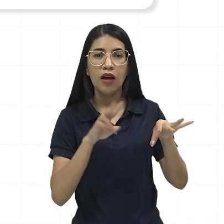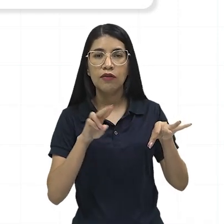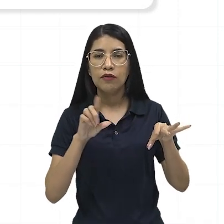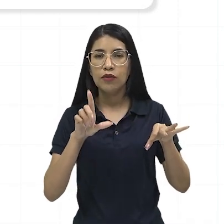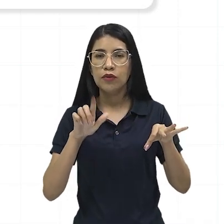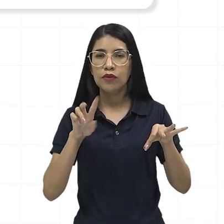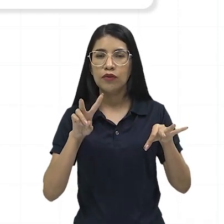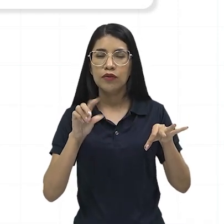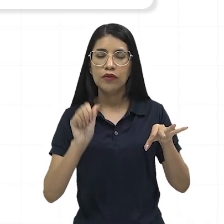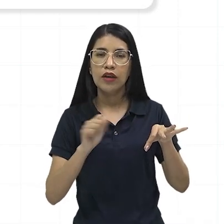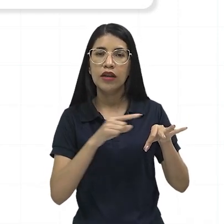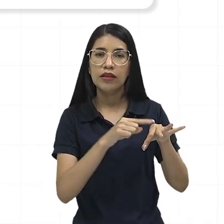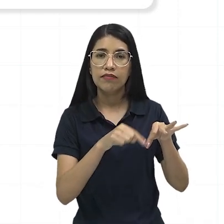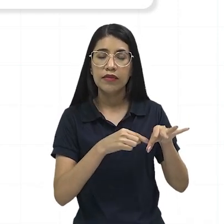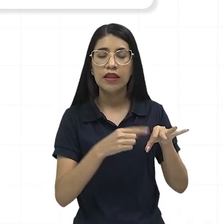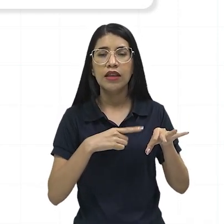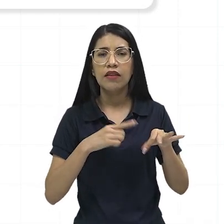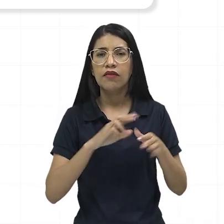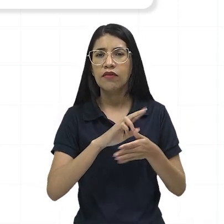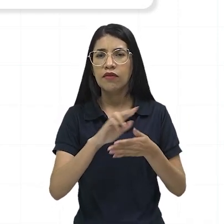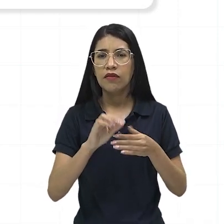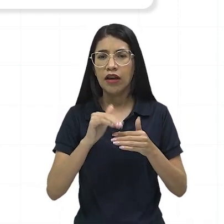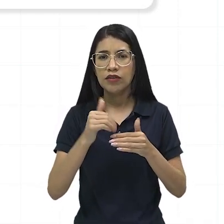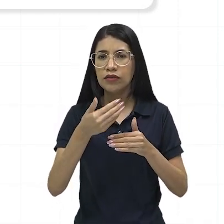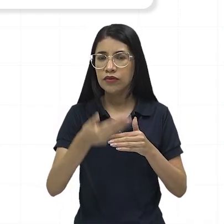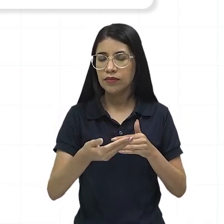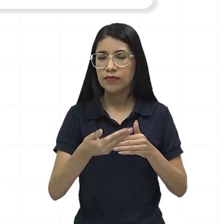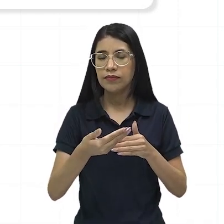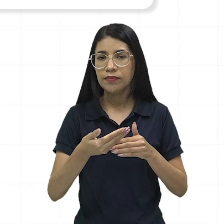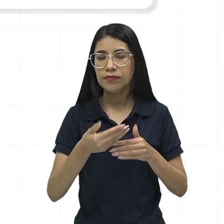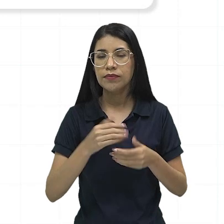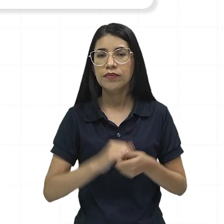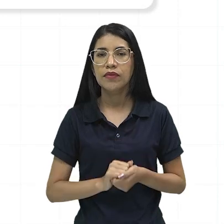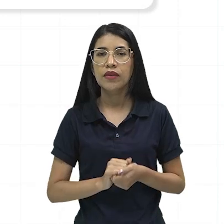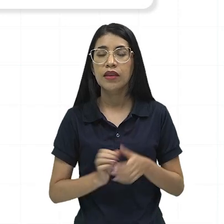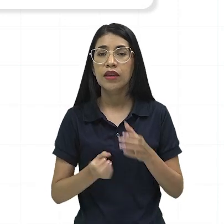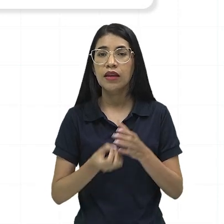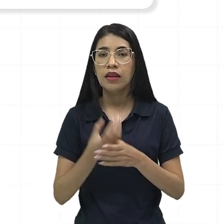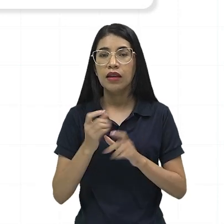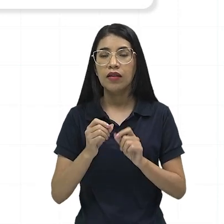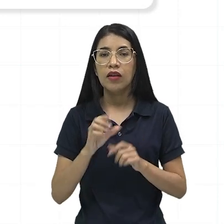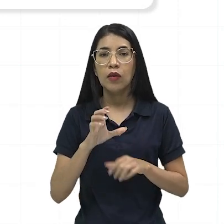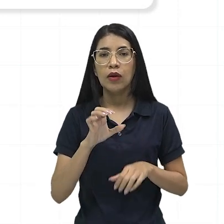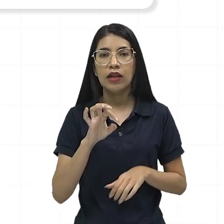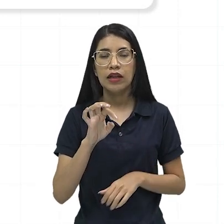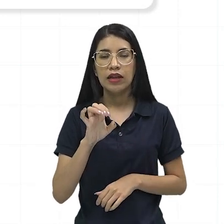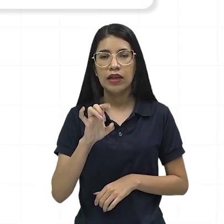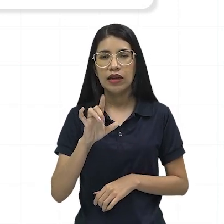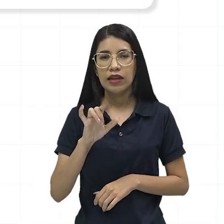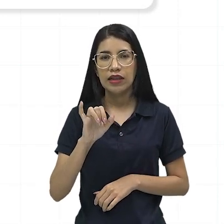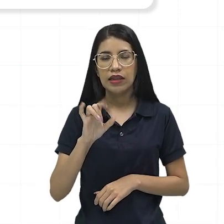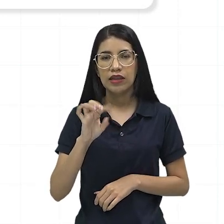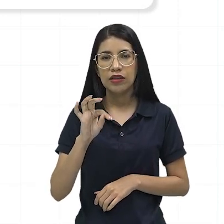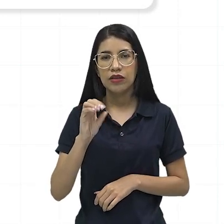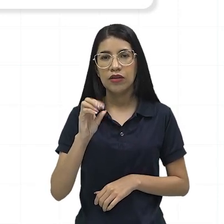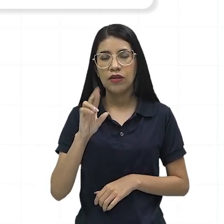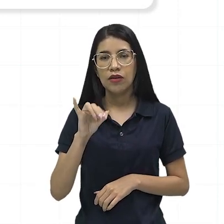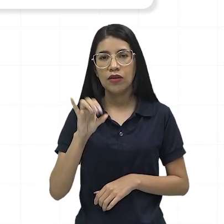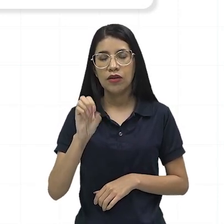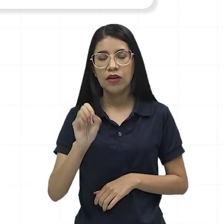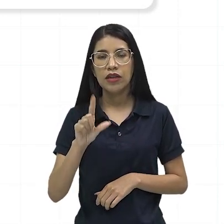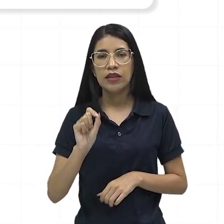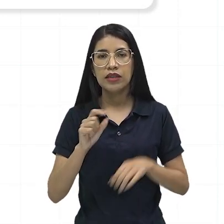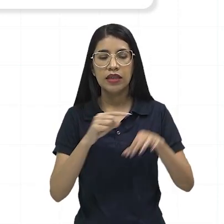feminino é o conjunto de órgãos sexuais externos formados pelo clitóris, lábios maiores e